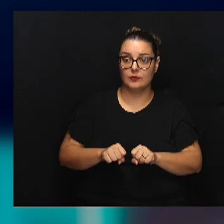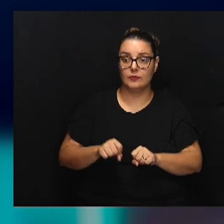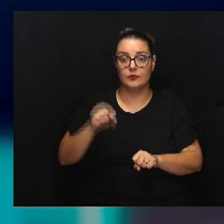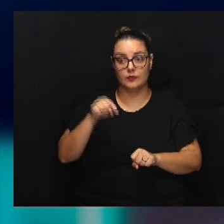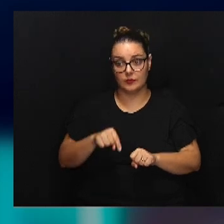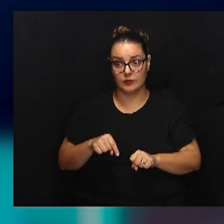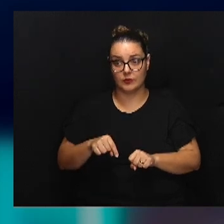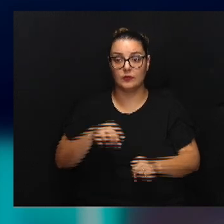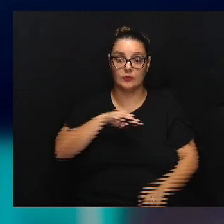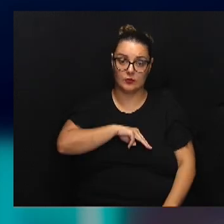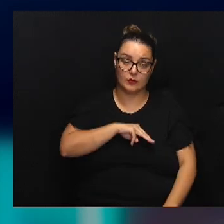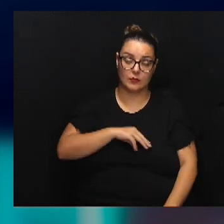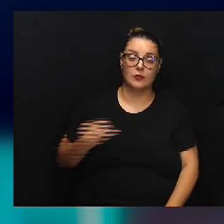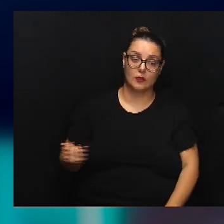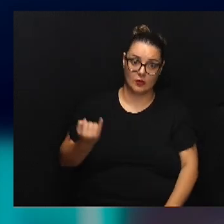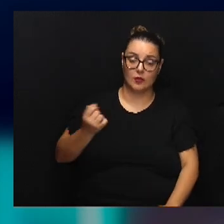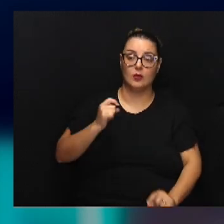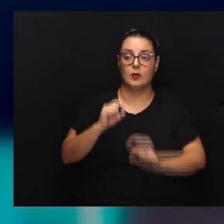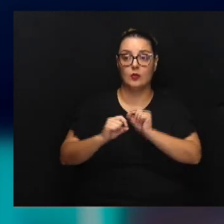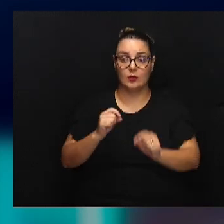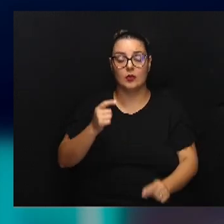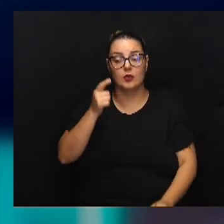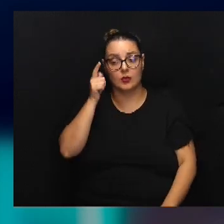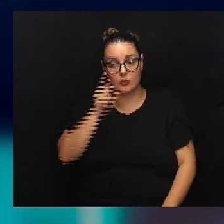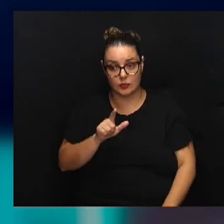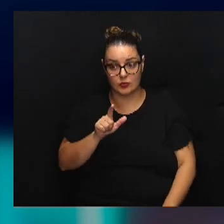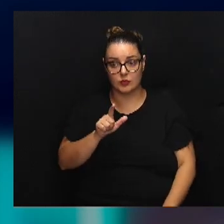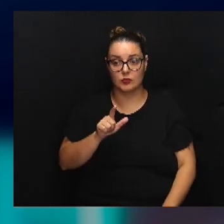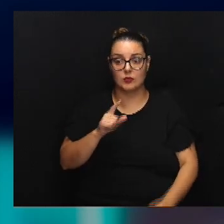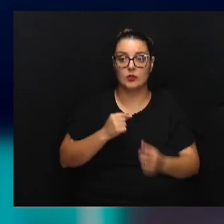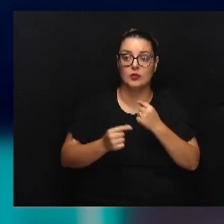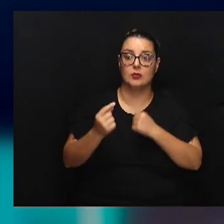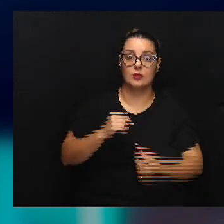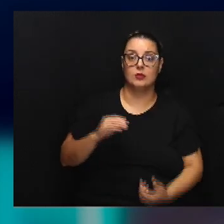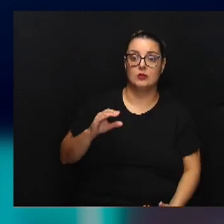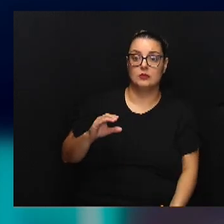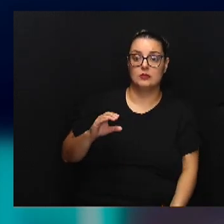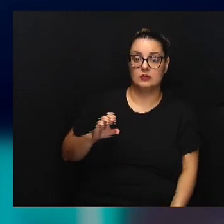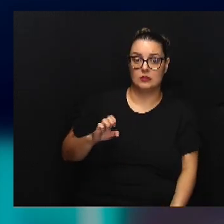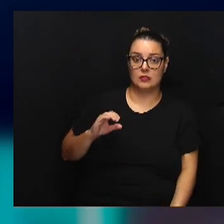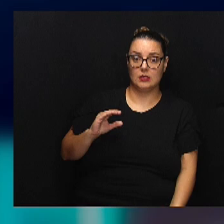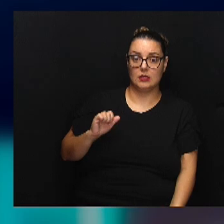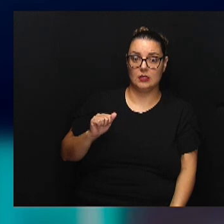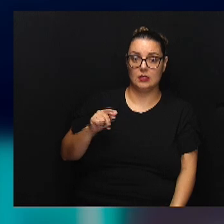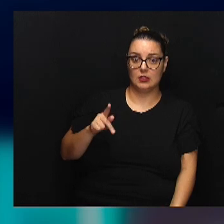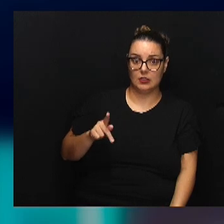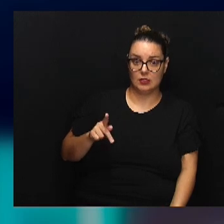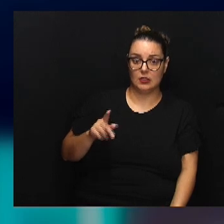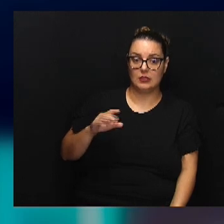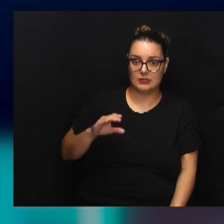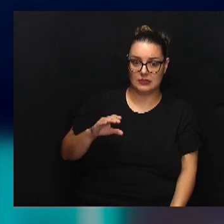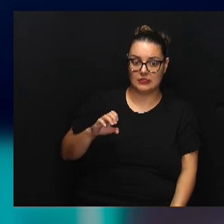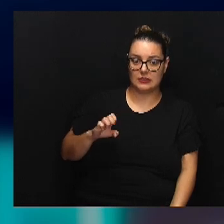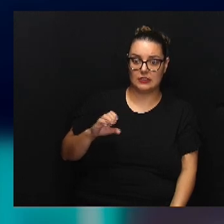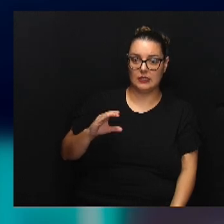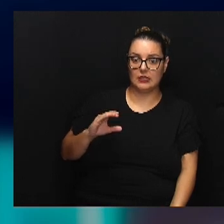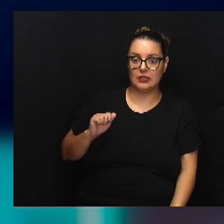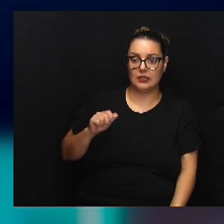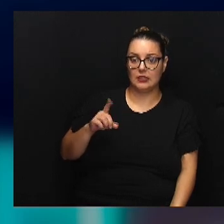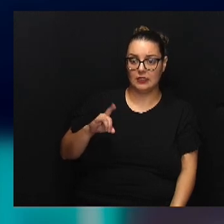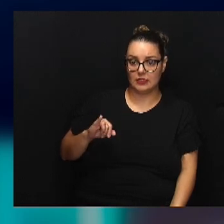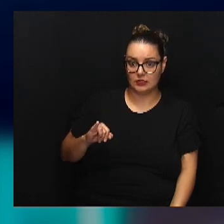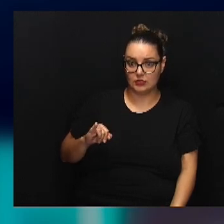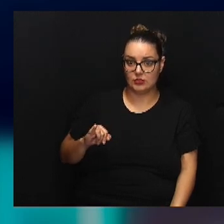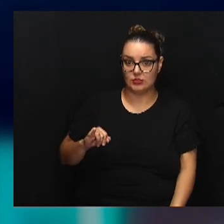tarefa importante. Então, o que nós conseguimos é dinheiro da SECADI, é orçamento da SECADI. Eu reitero, a SECADI ela